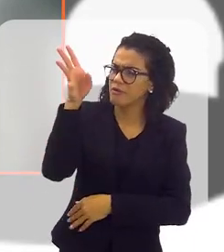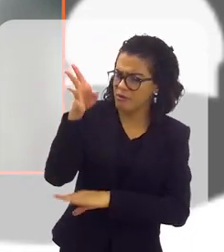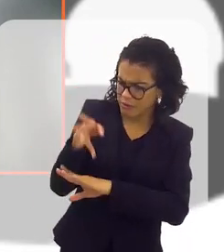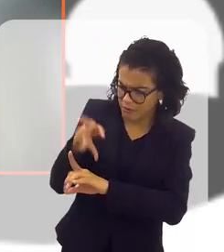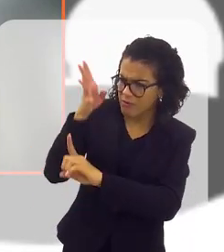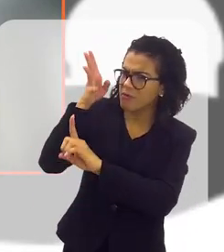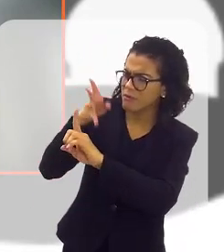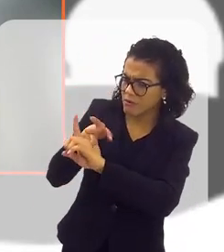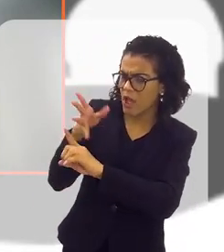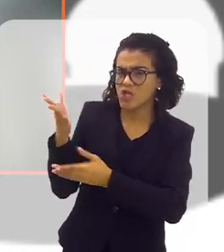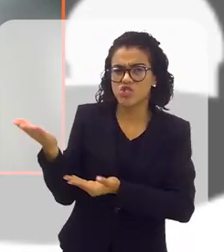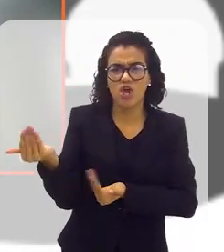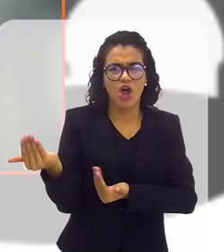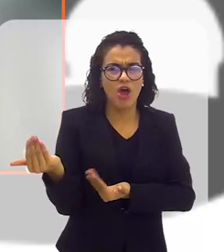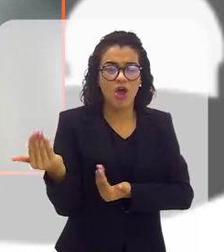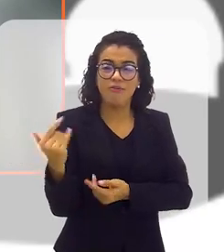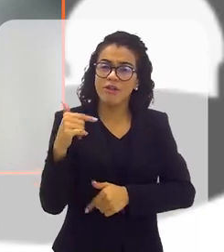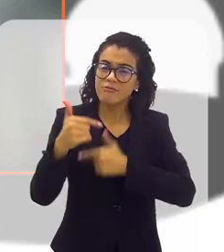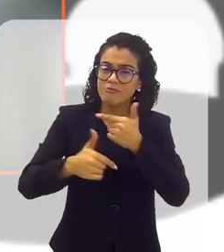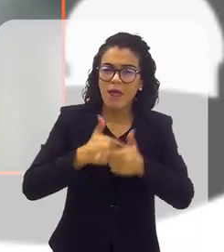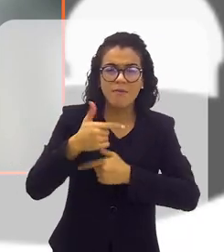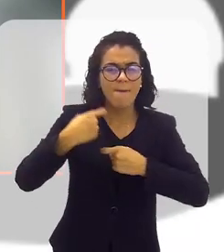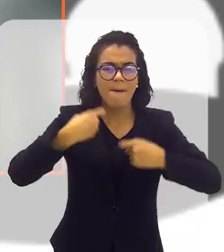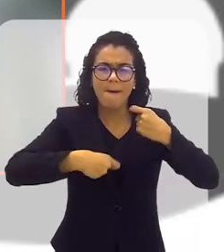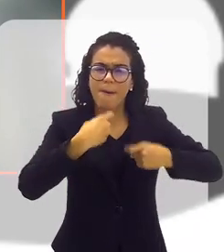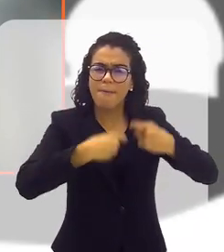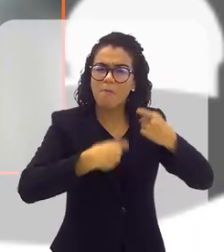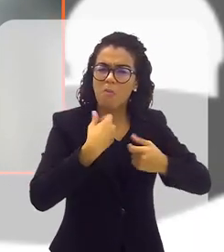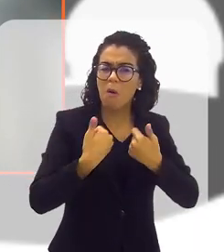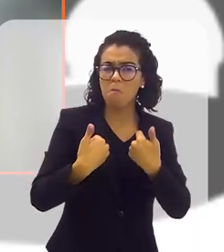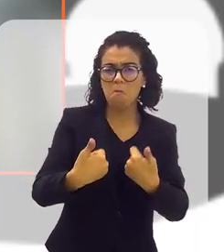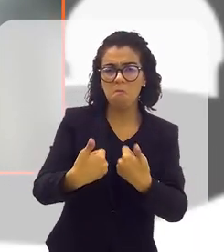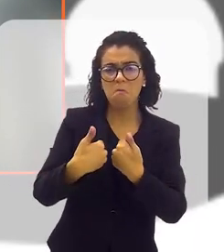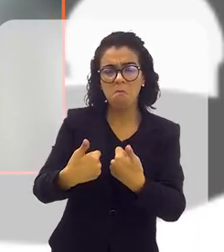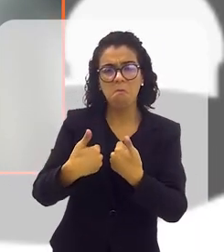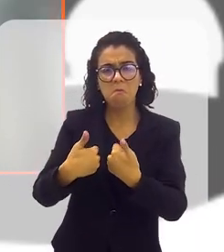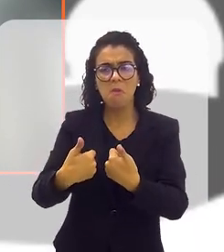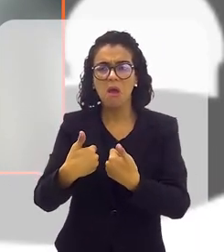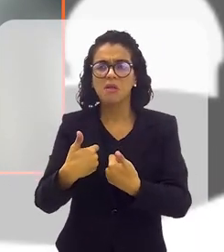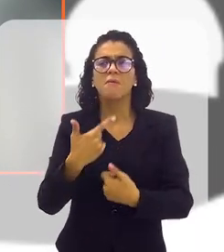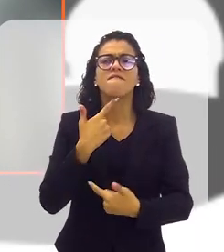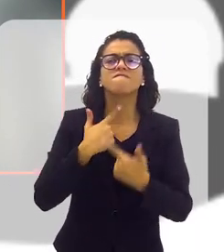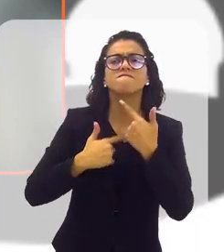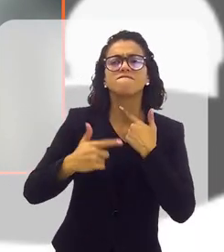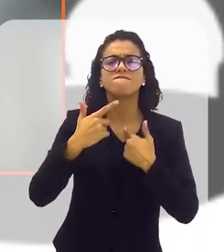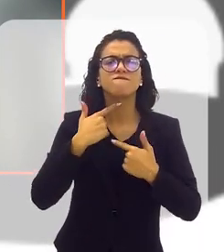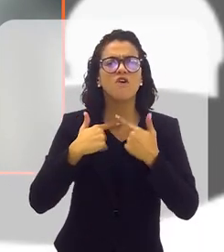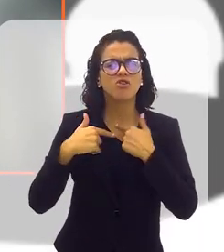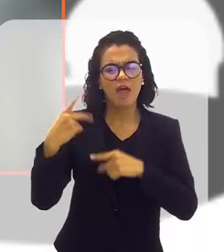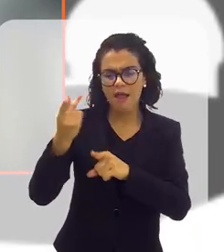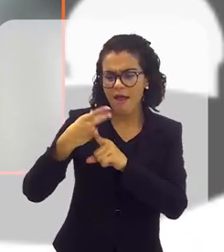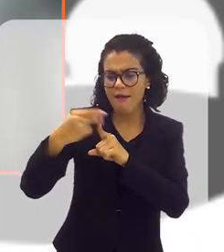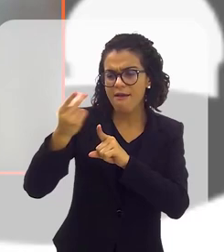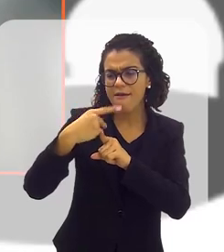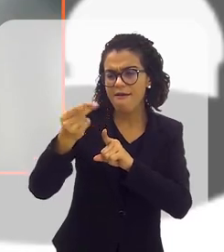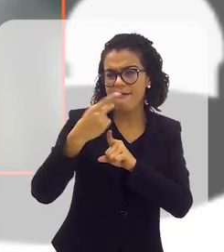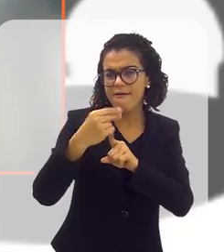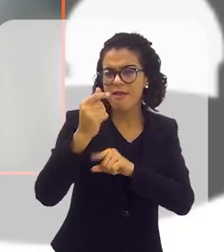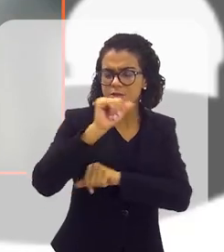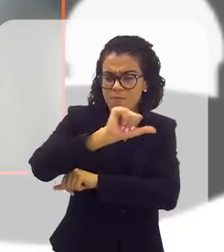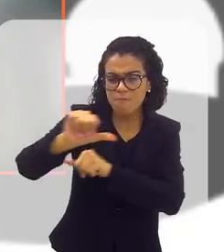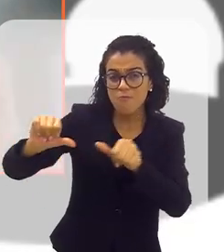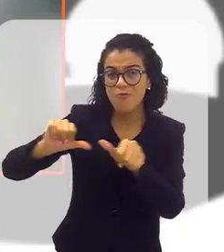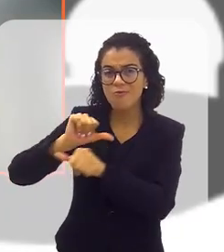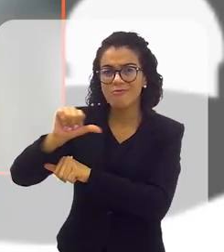está disposta, ela está cheia de vida, com a atividade sexual dela em dia, e com vontade de vencer,